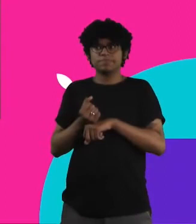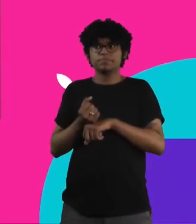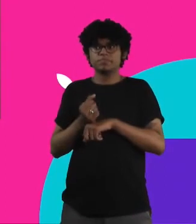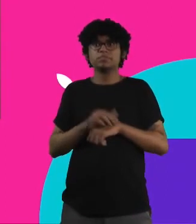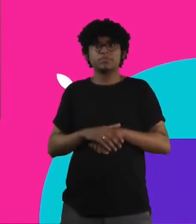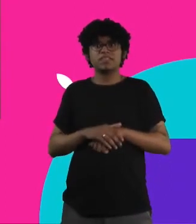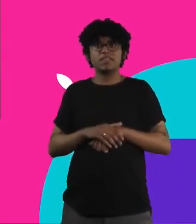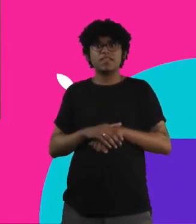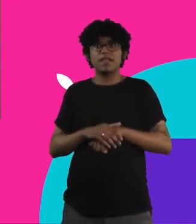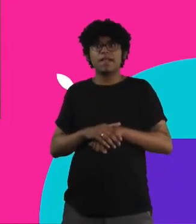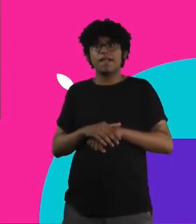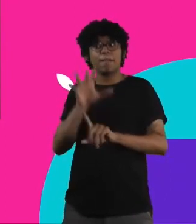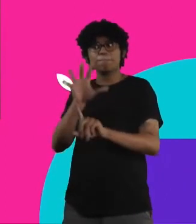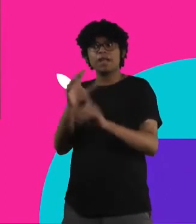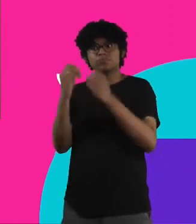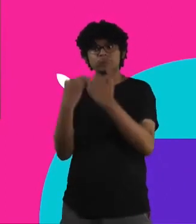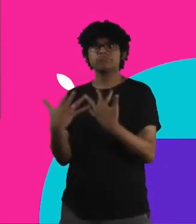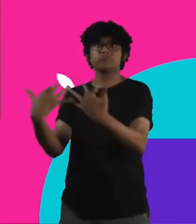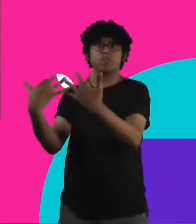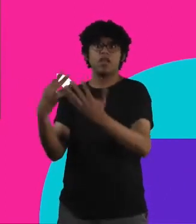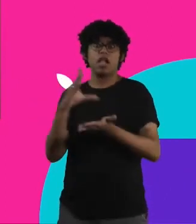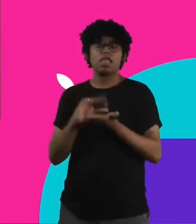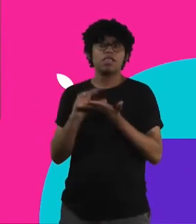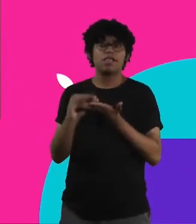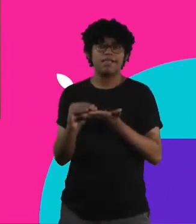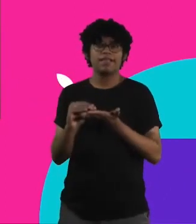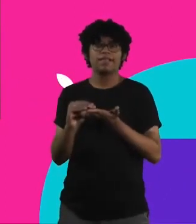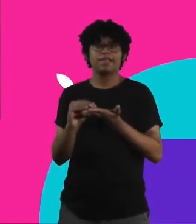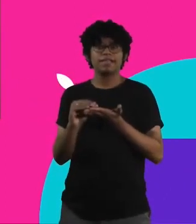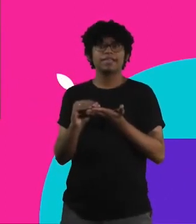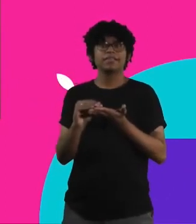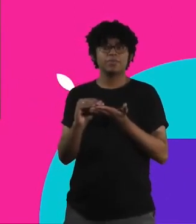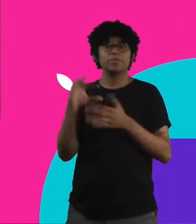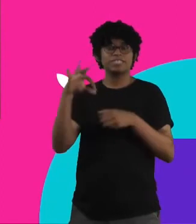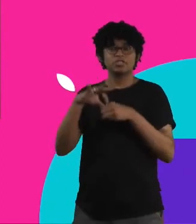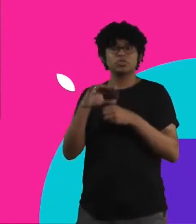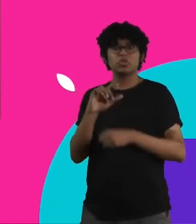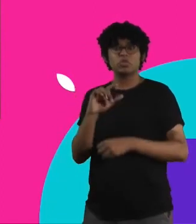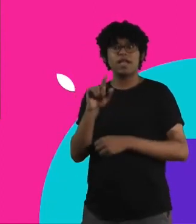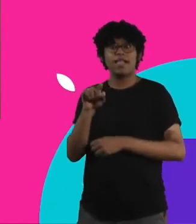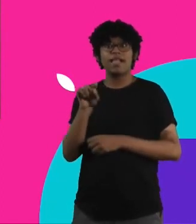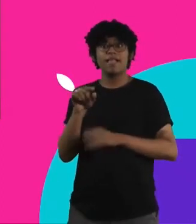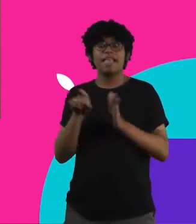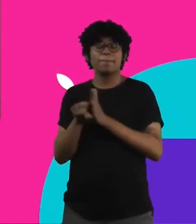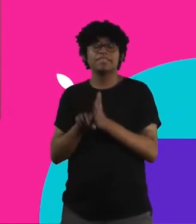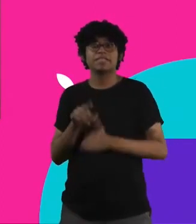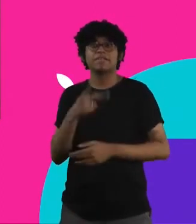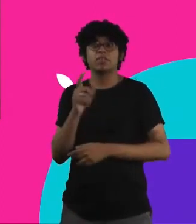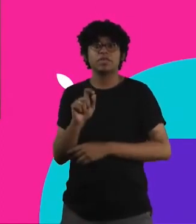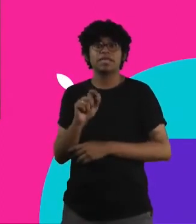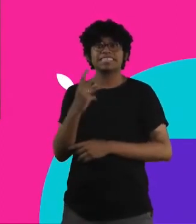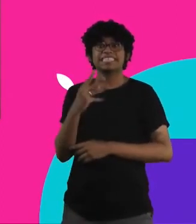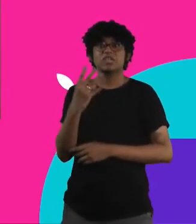nesse público? Lá nos dados do Instituto Locomotiva, diz que cerca de 34 milhões de brasileiros ainda não